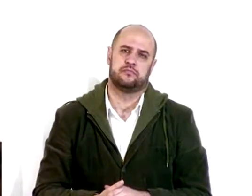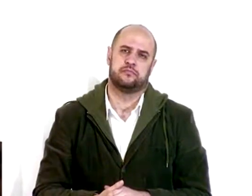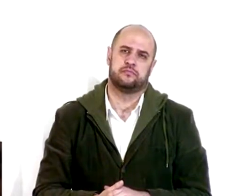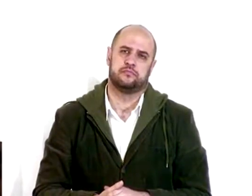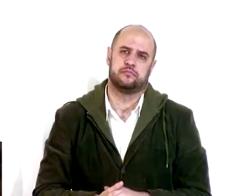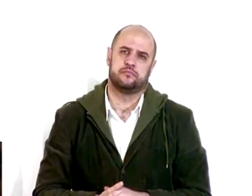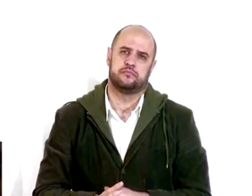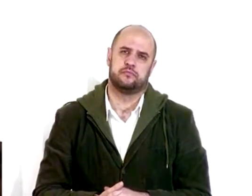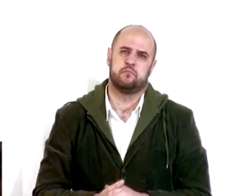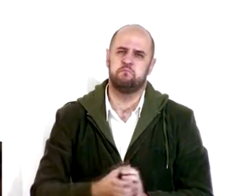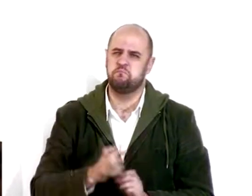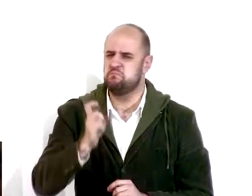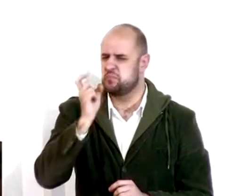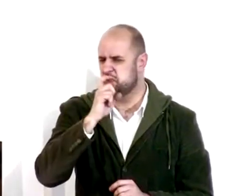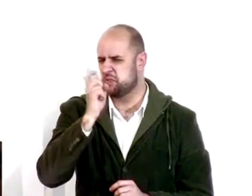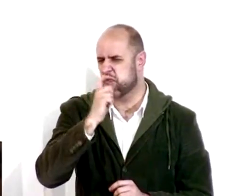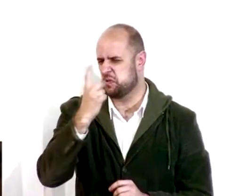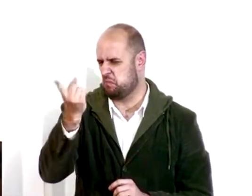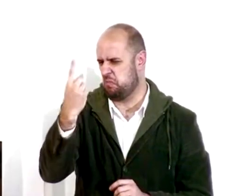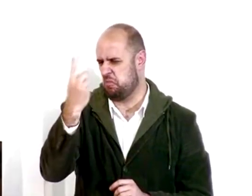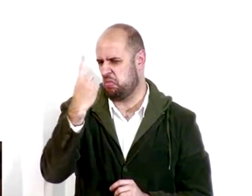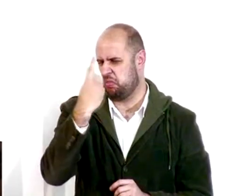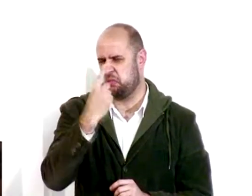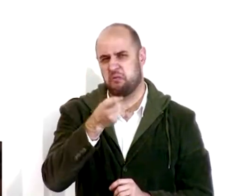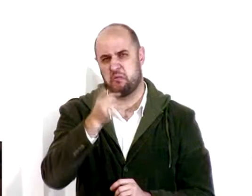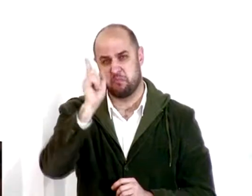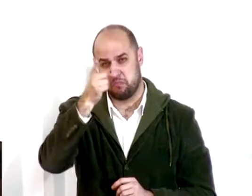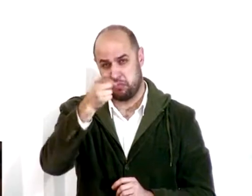Sendo caluniado de uma forma injusta?